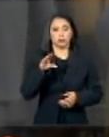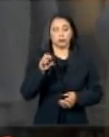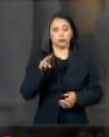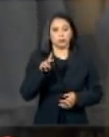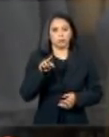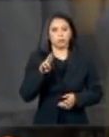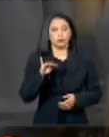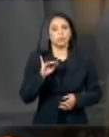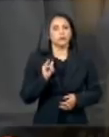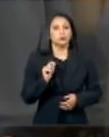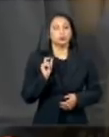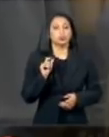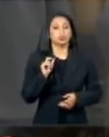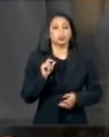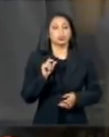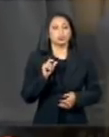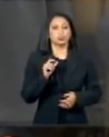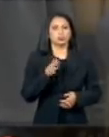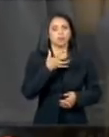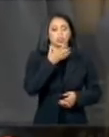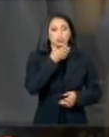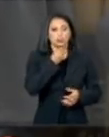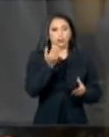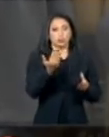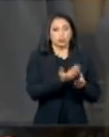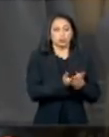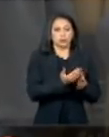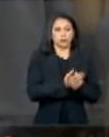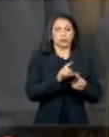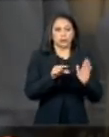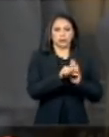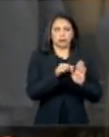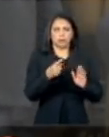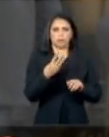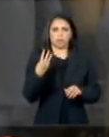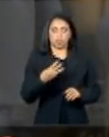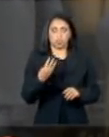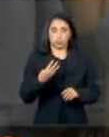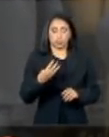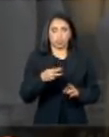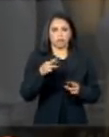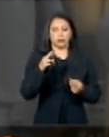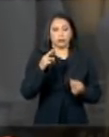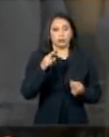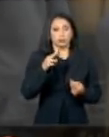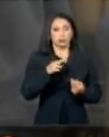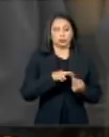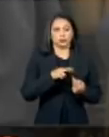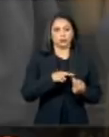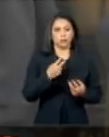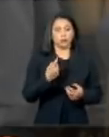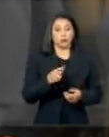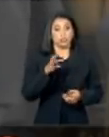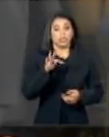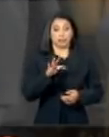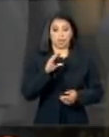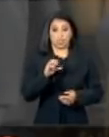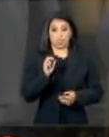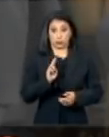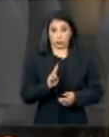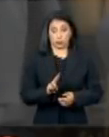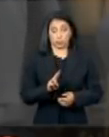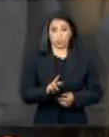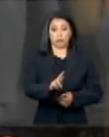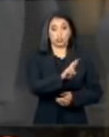sobre o caso legis da instauração do inciso 3º do artigo 71 da constituição federal porque o terceiro ficou com a competência